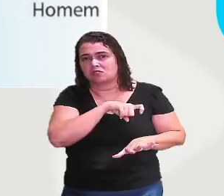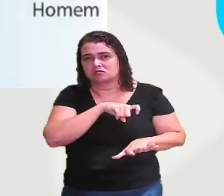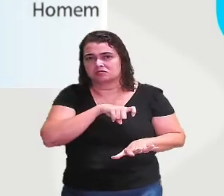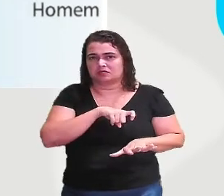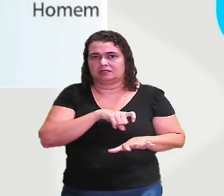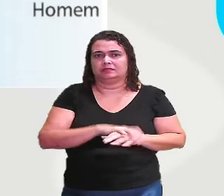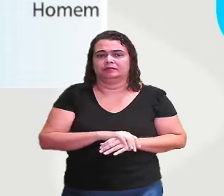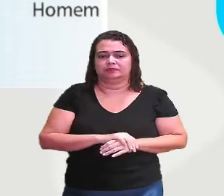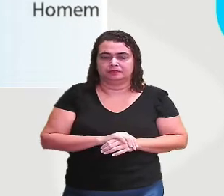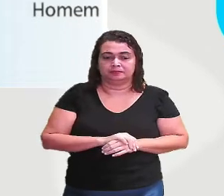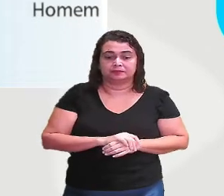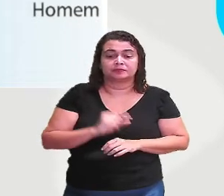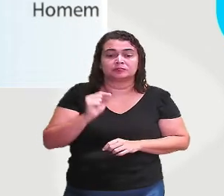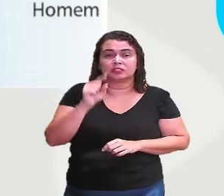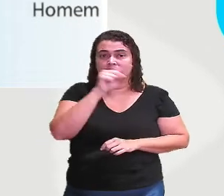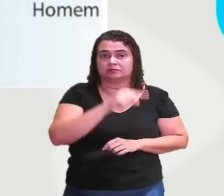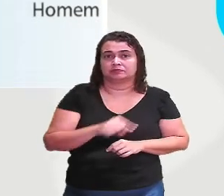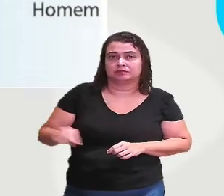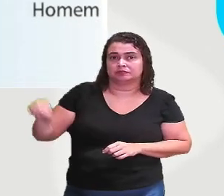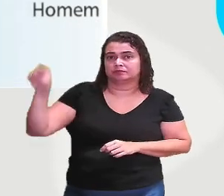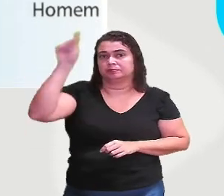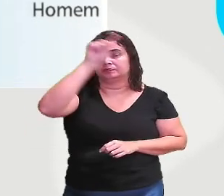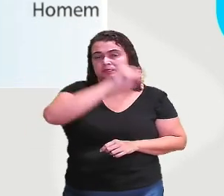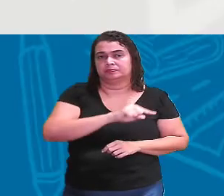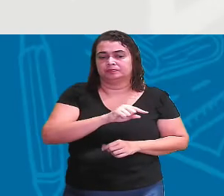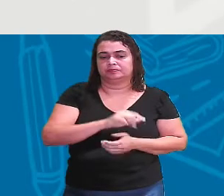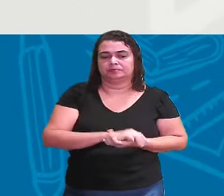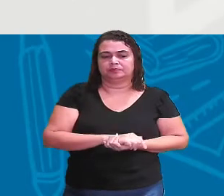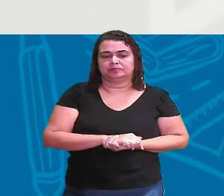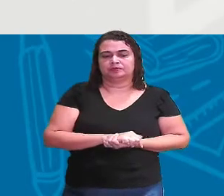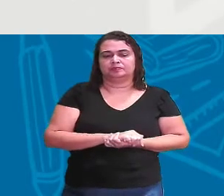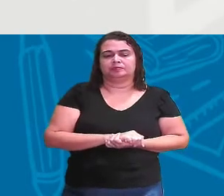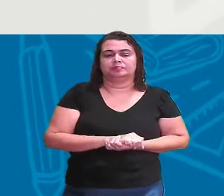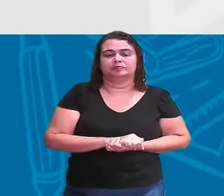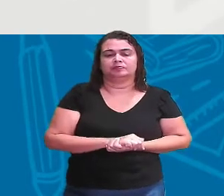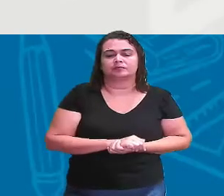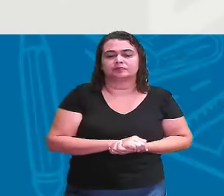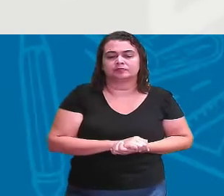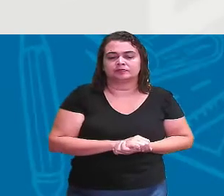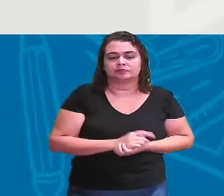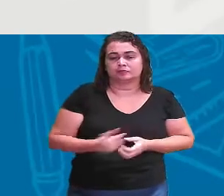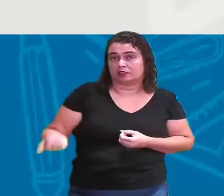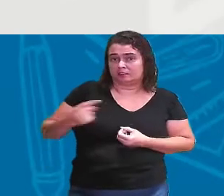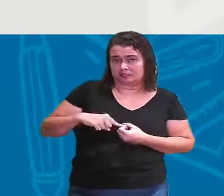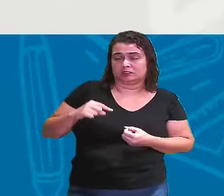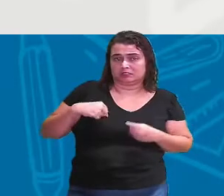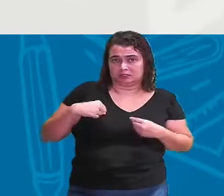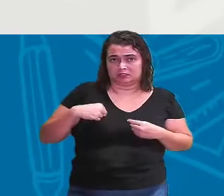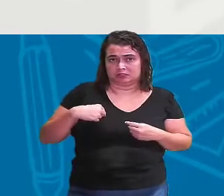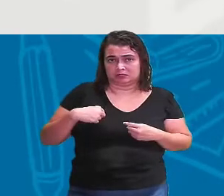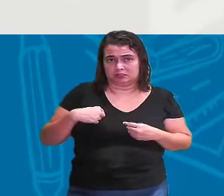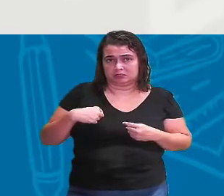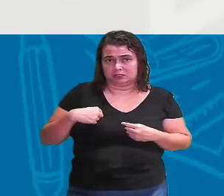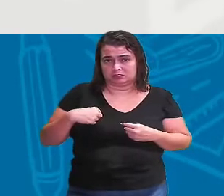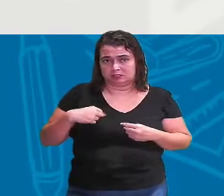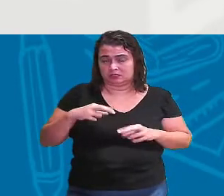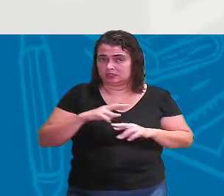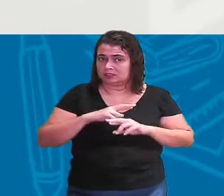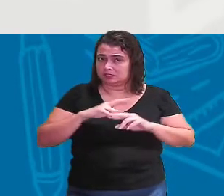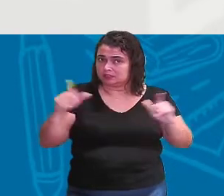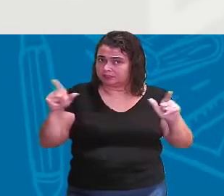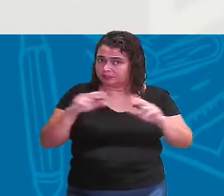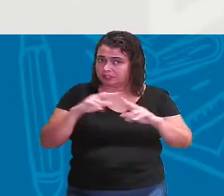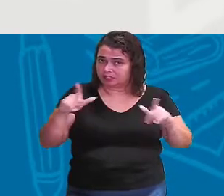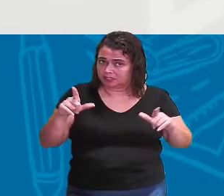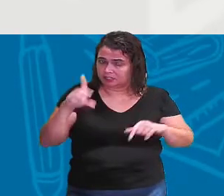ciclo da febre amarela. A febre amarela, gente, lembrando, volta aqui comigo, por favor, produção, não tem nada a ver com o gênero, o mosquito